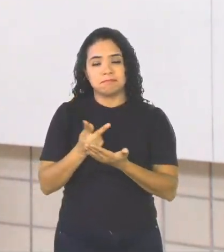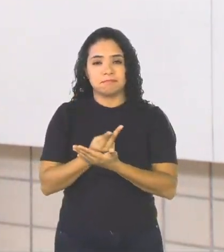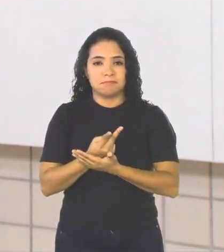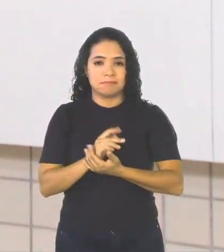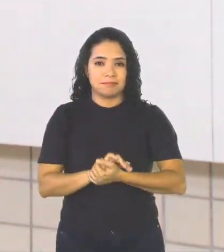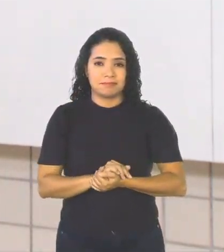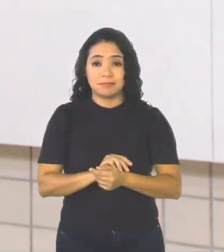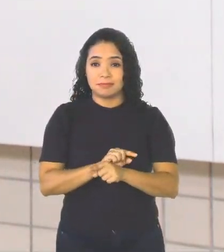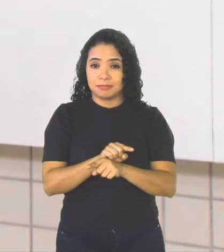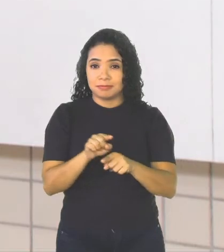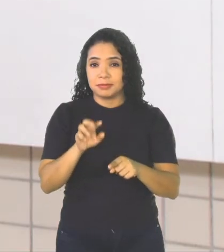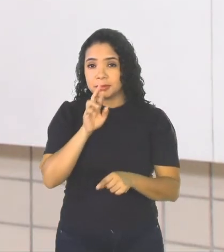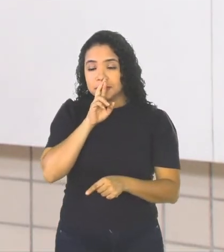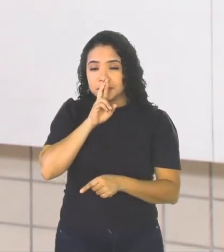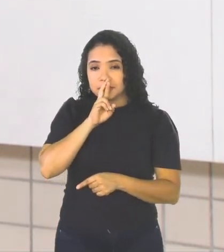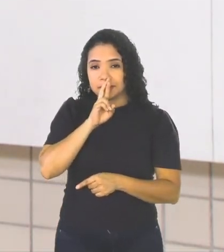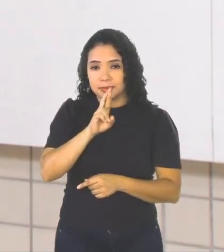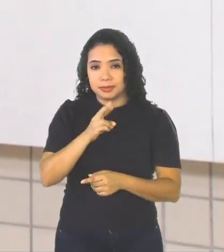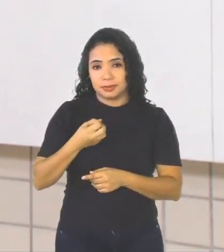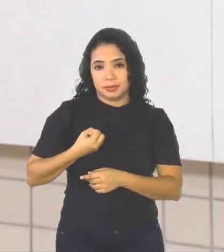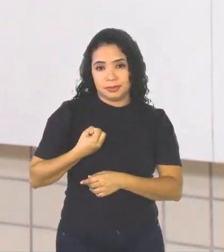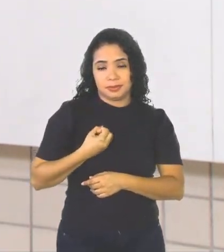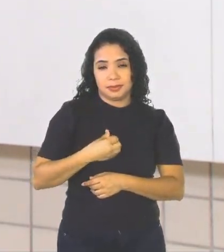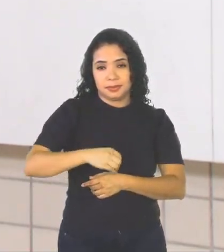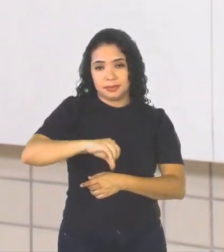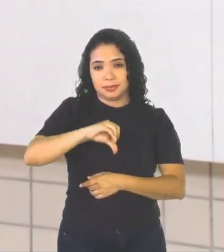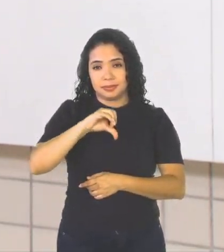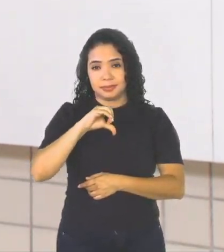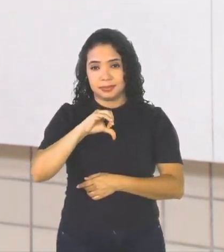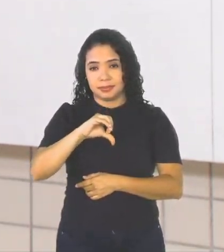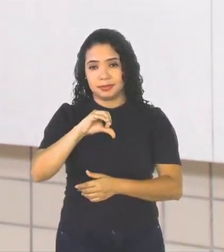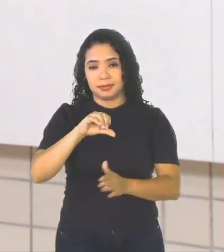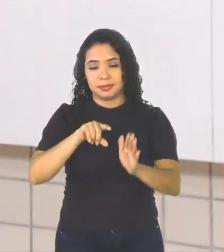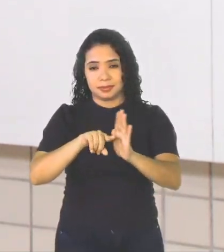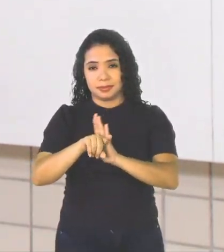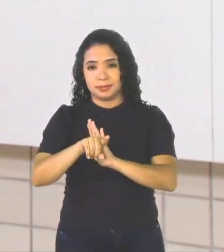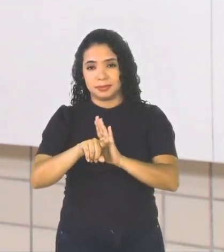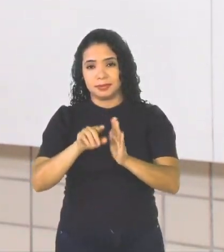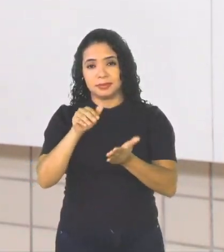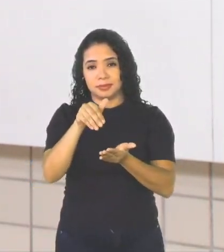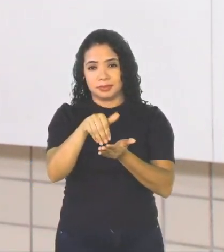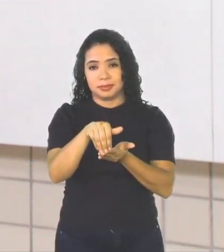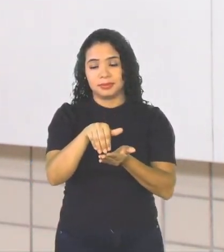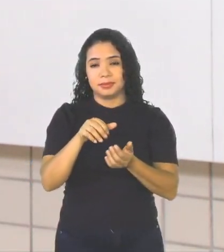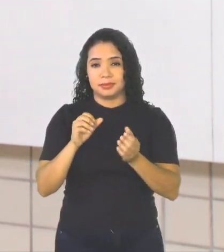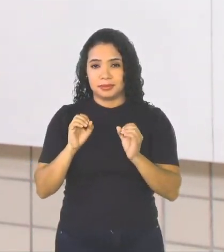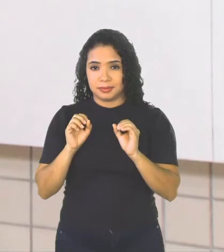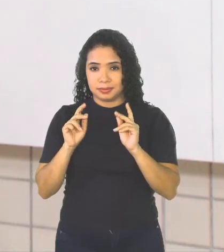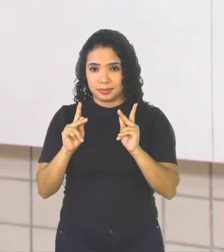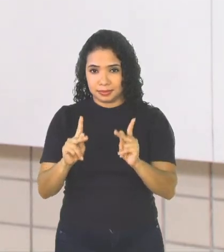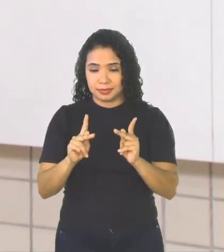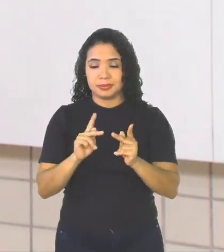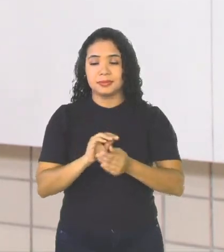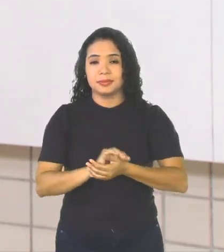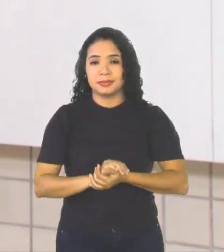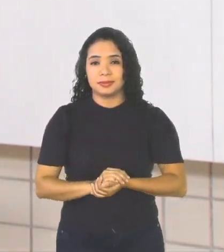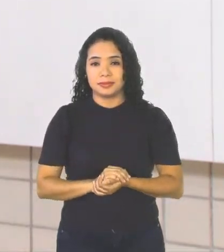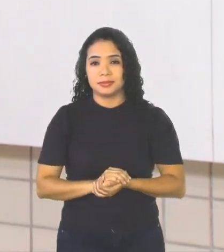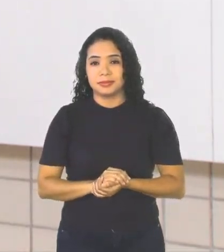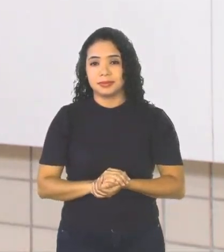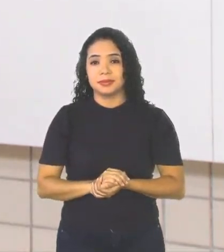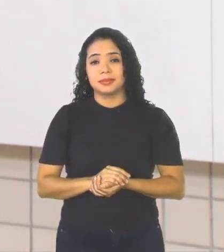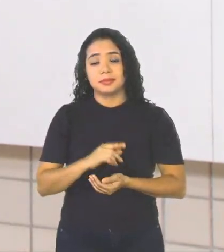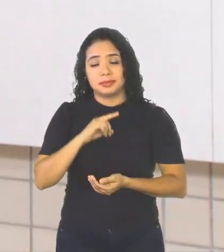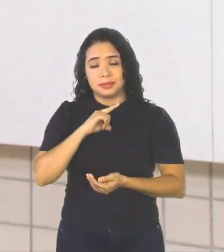aí a número 9, que é a última questão. Ok? Então, nós temos aí 9 questões para